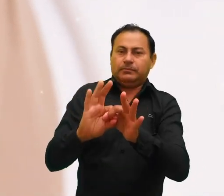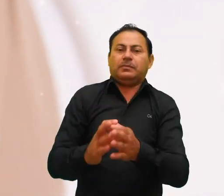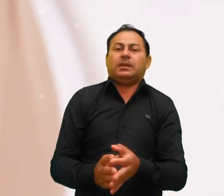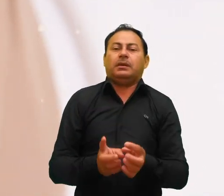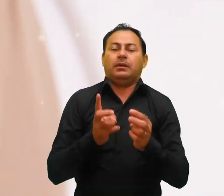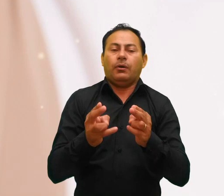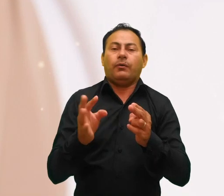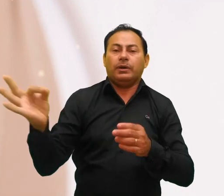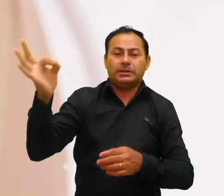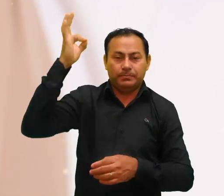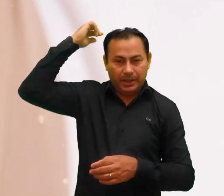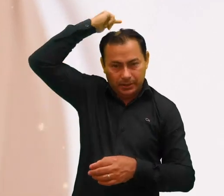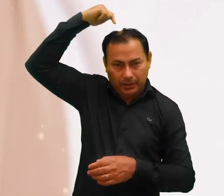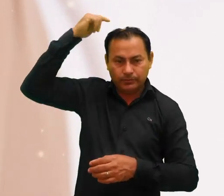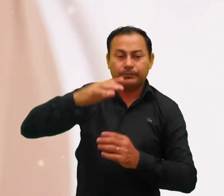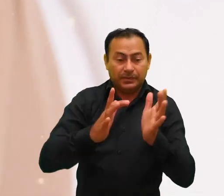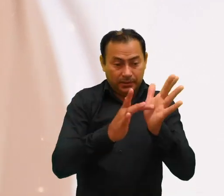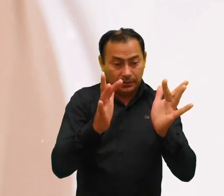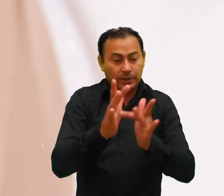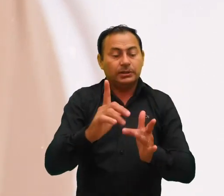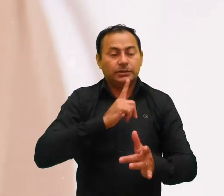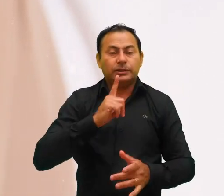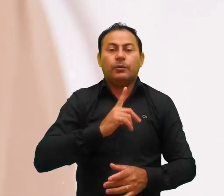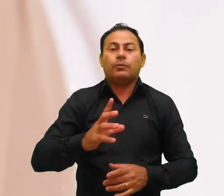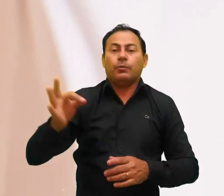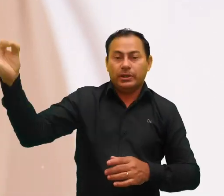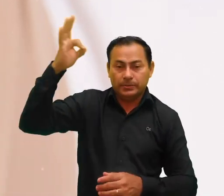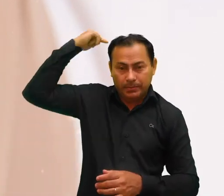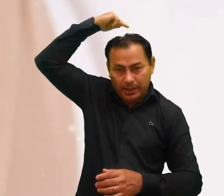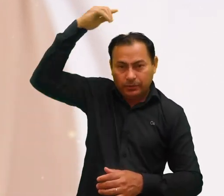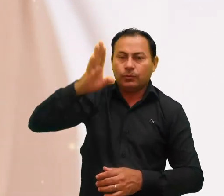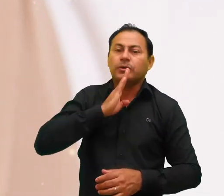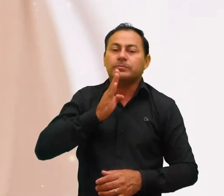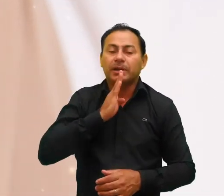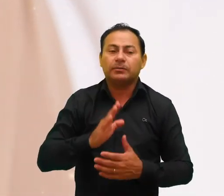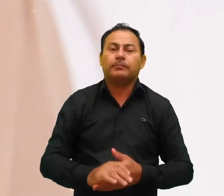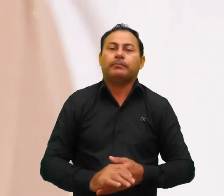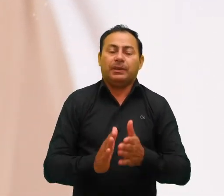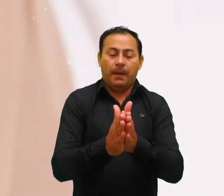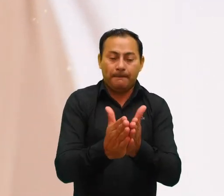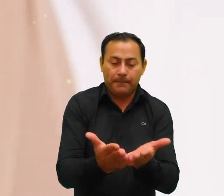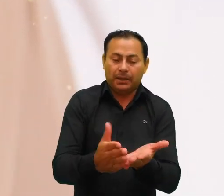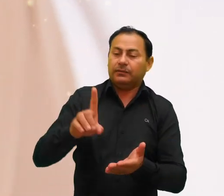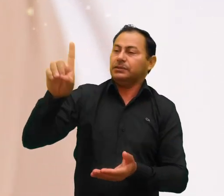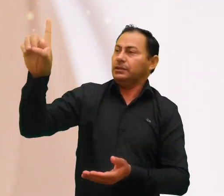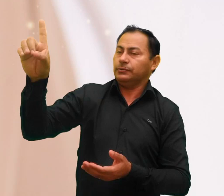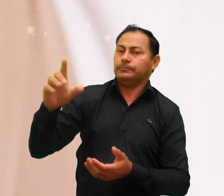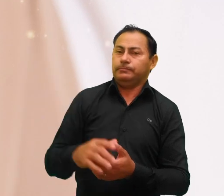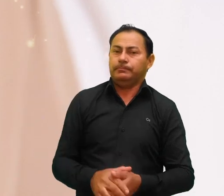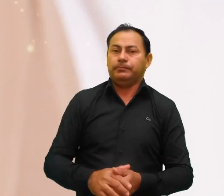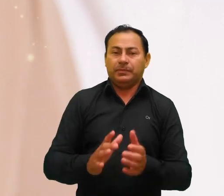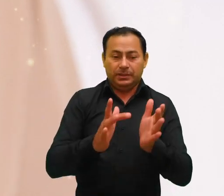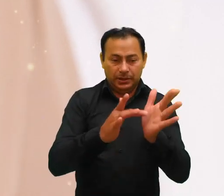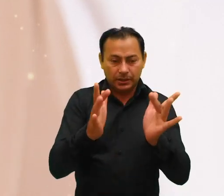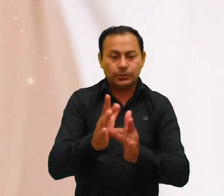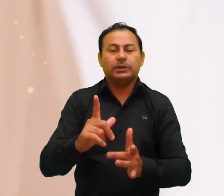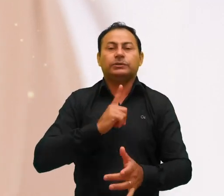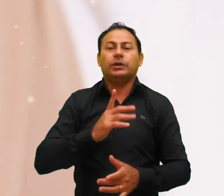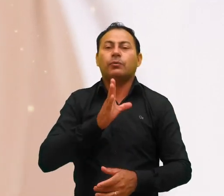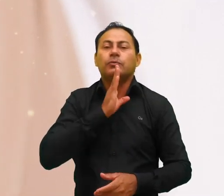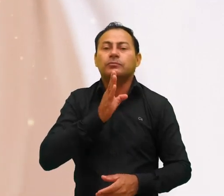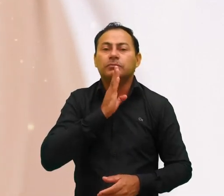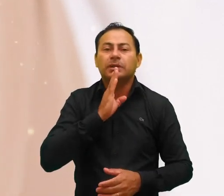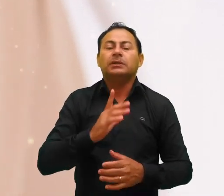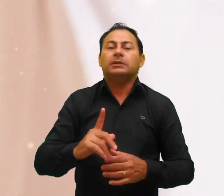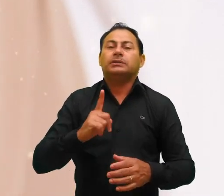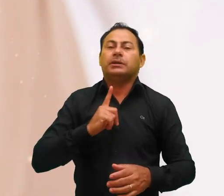consistente com o Espírito de Deus. Ele tinha o Espírito do conhecimento da palavra de Deus. Ele tinha o Espírito